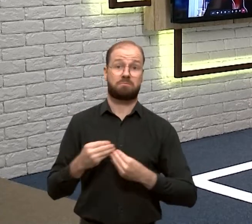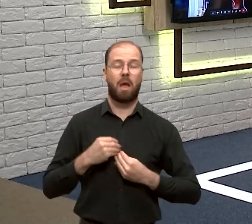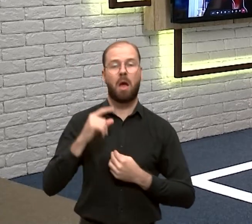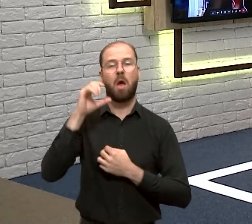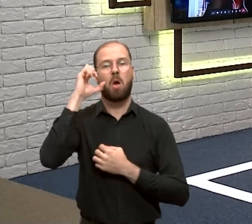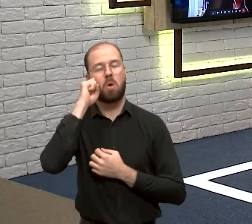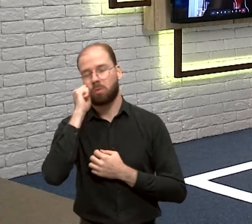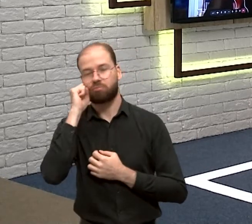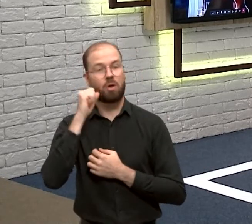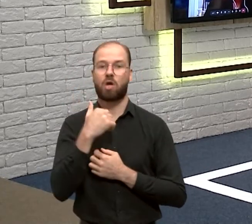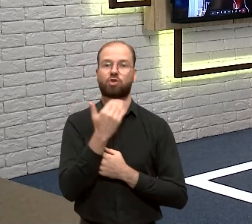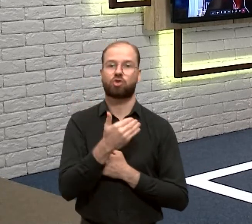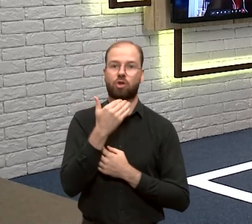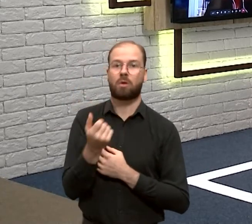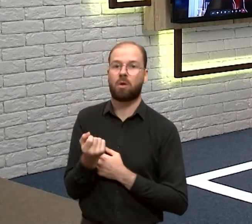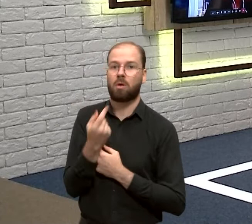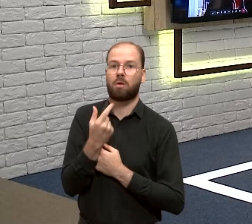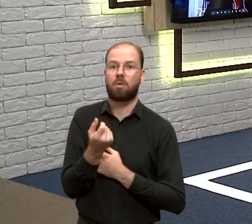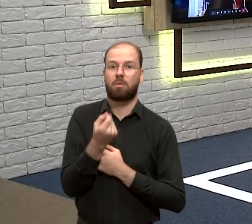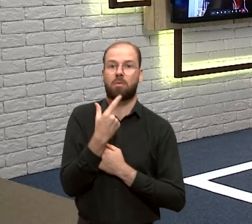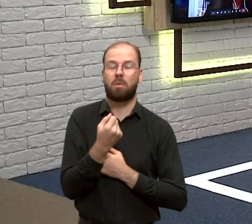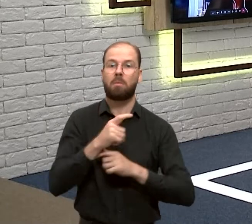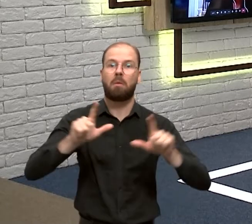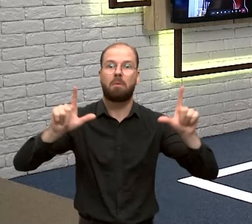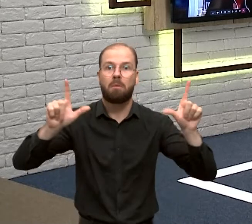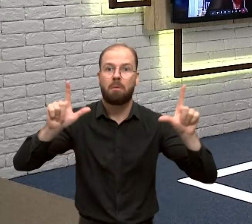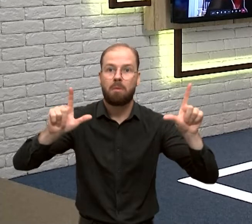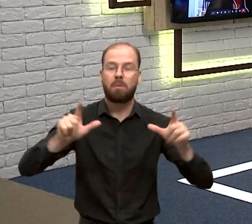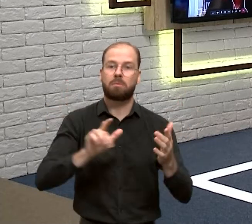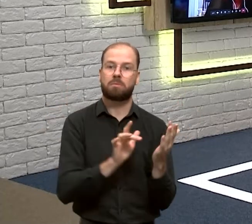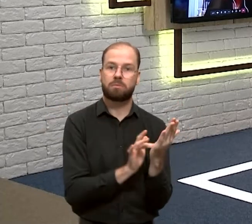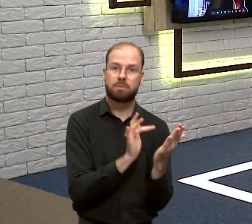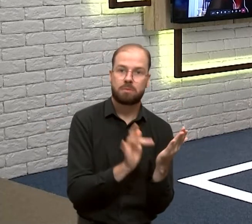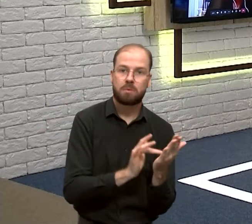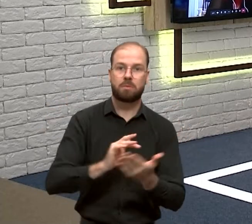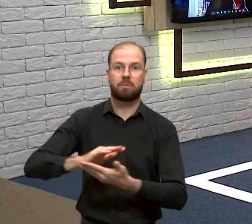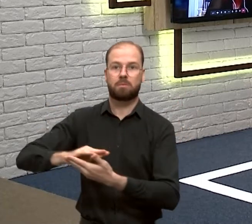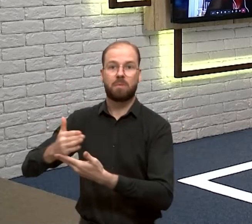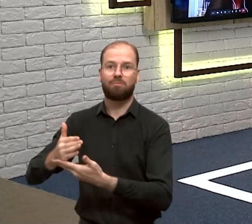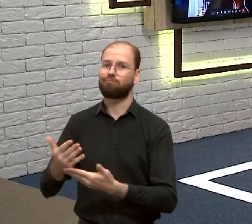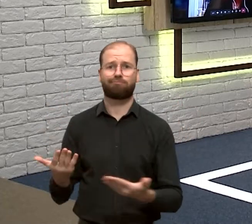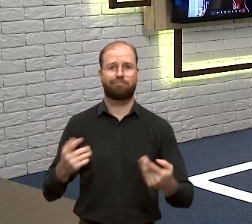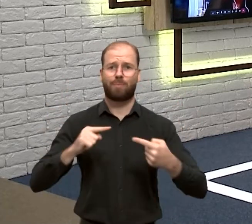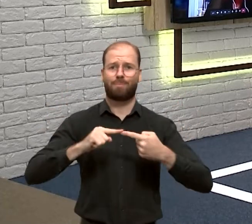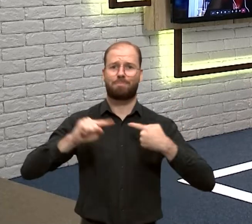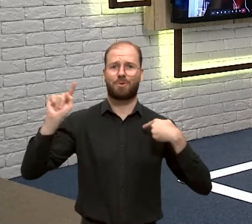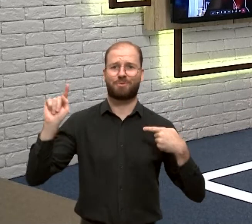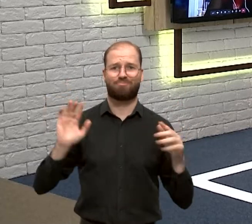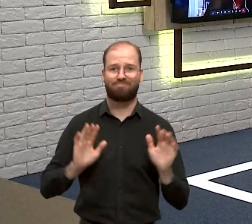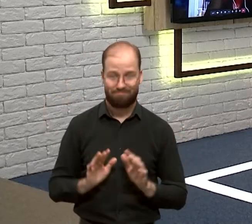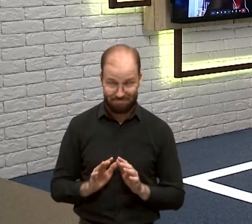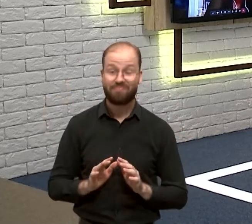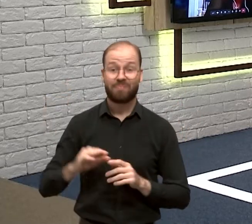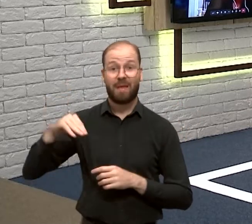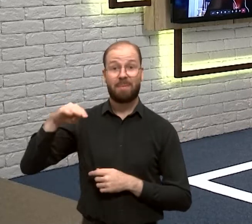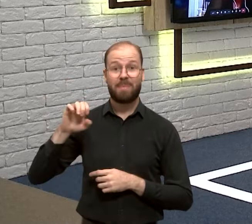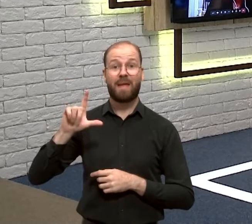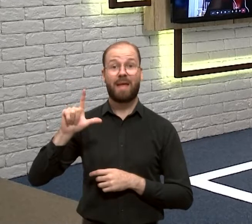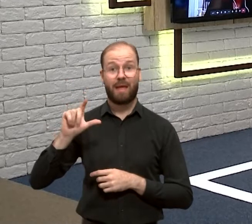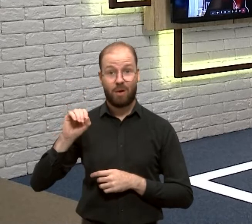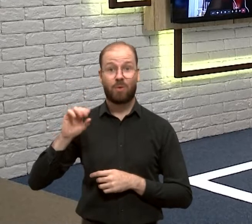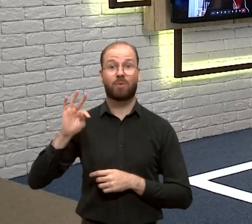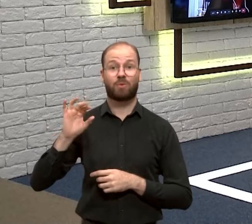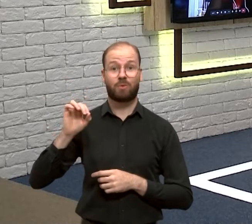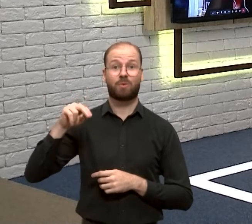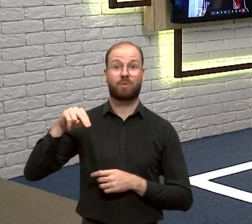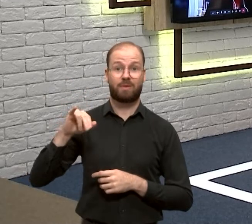tomar uma melatonina e ficar exposta à luz da TV no quarto ou no celular. Não faz sentido. Agora, a melatonina é